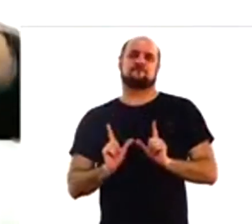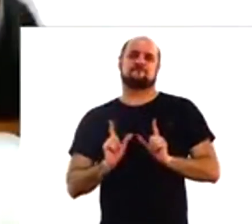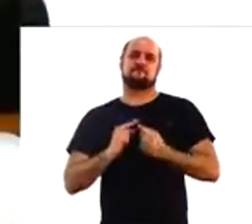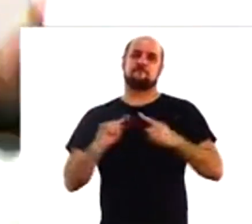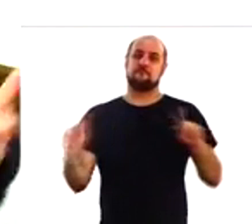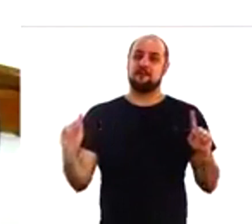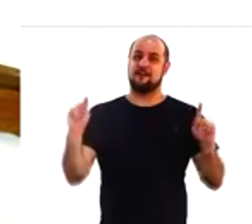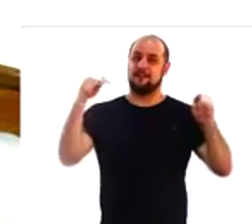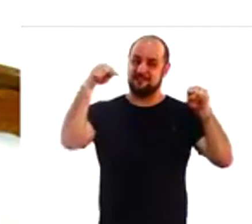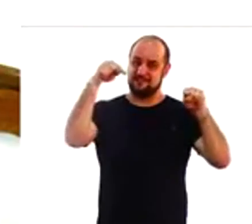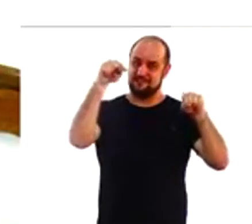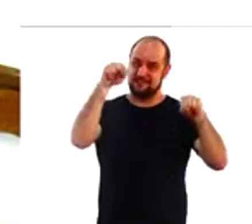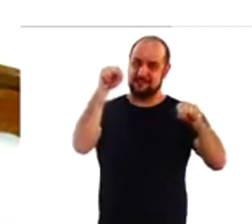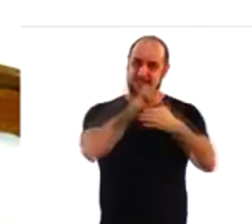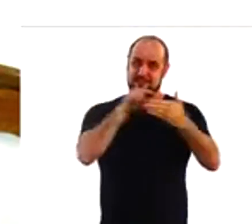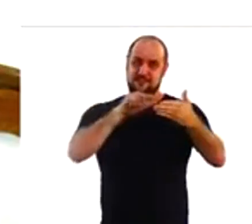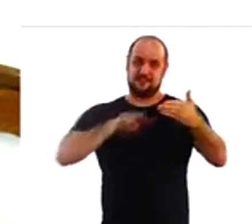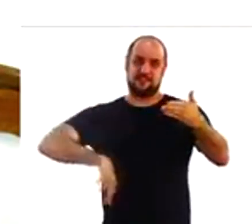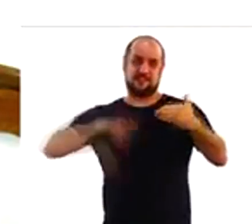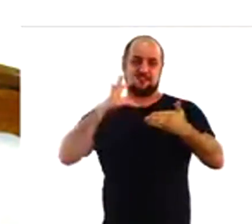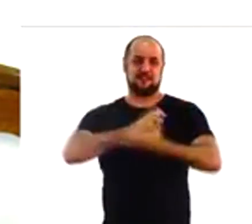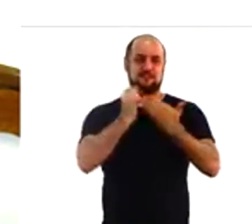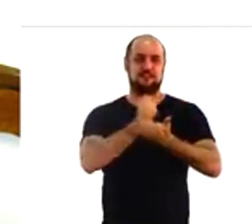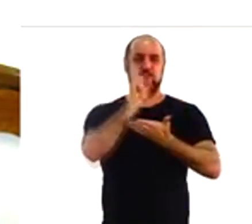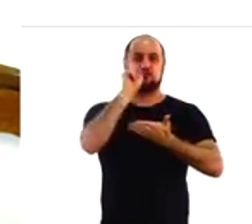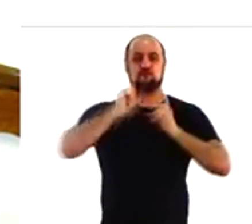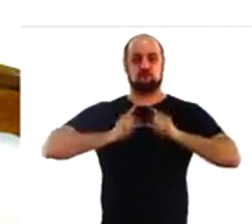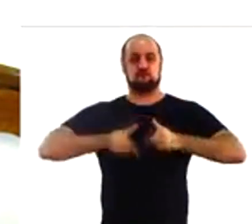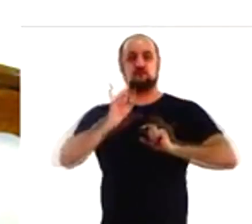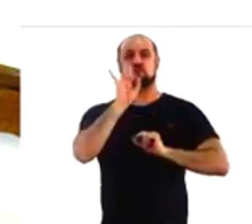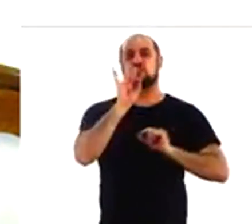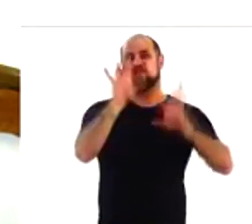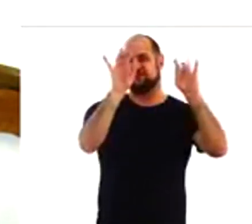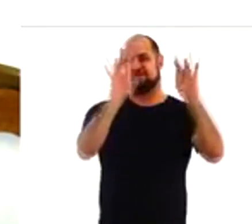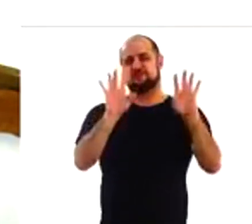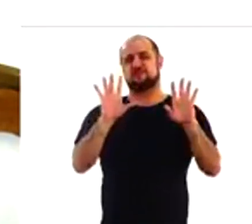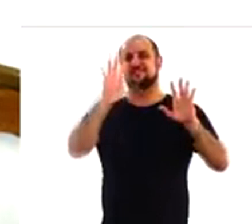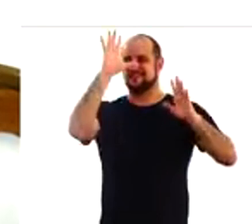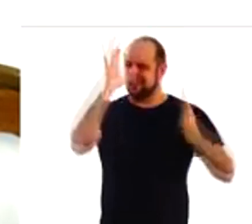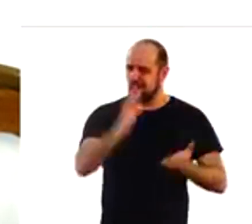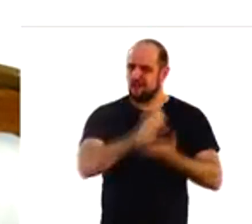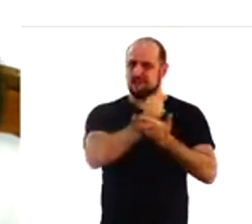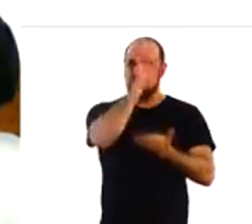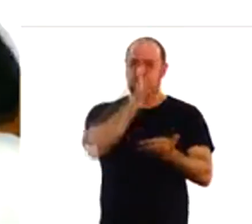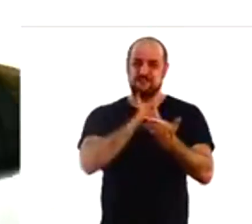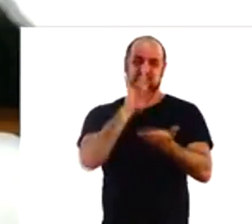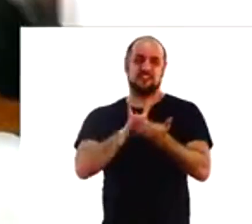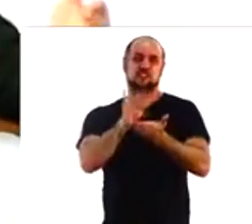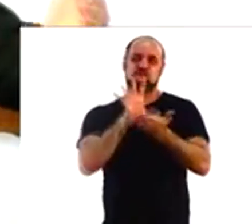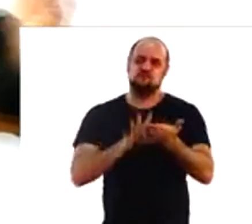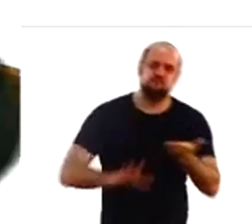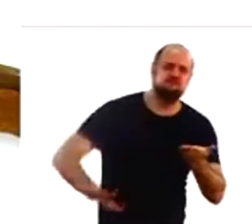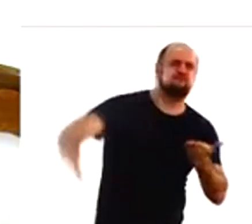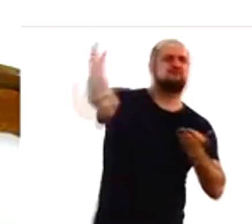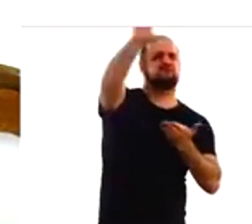dizer salvação não só para os judeus, salvação, fato real, para além